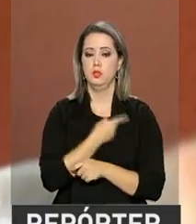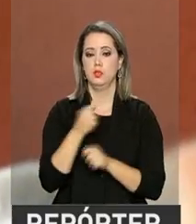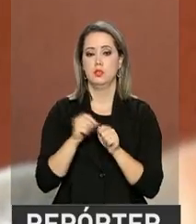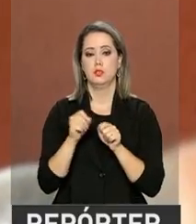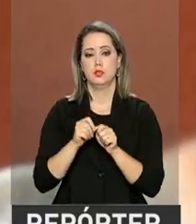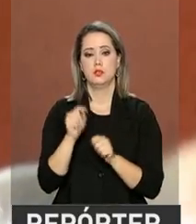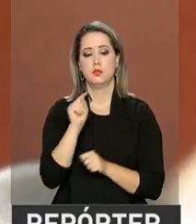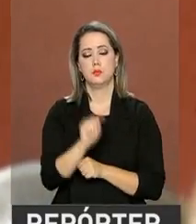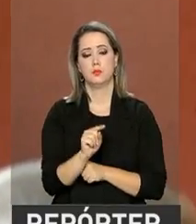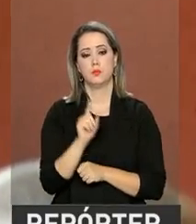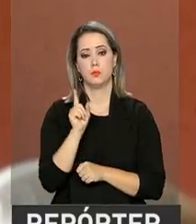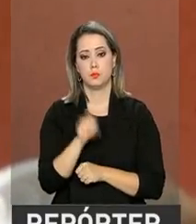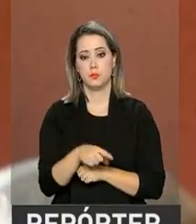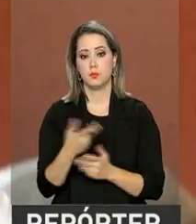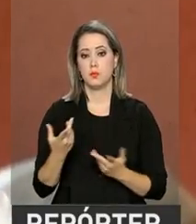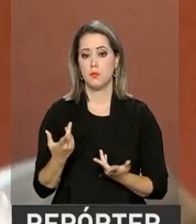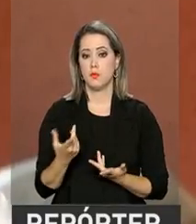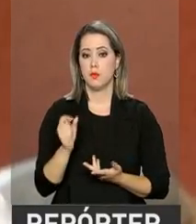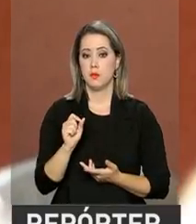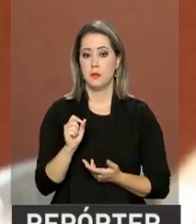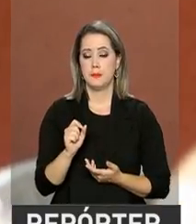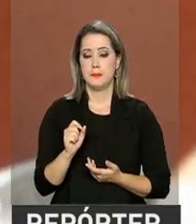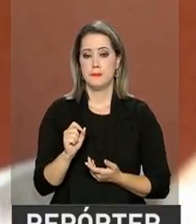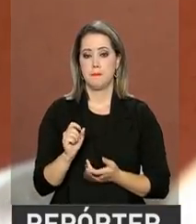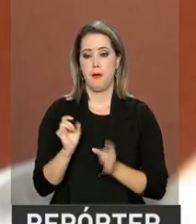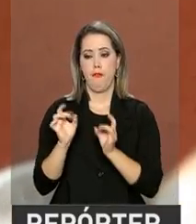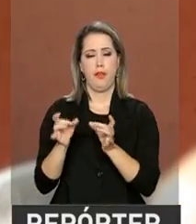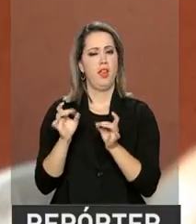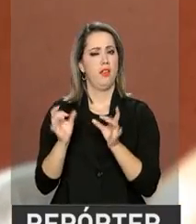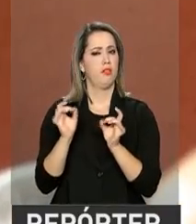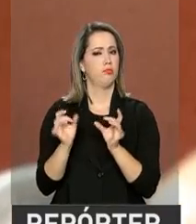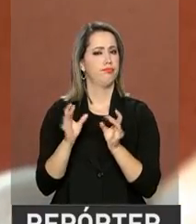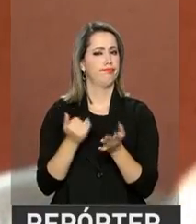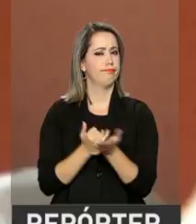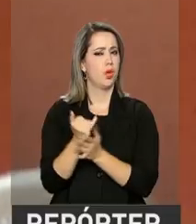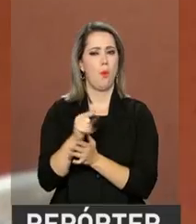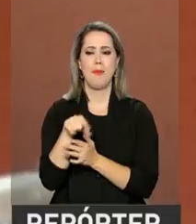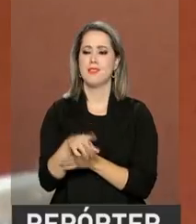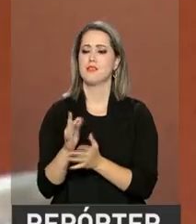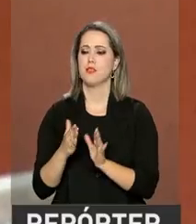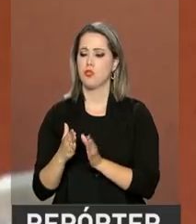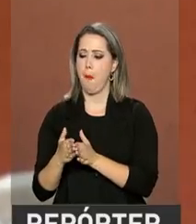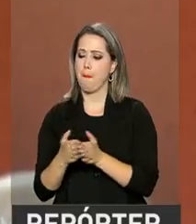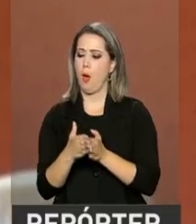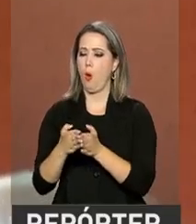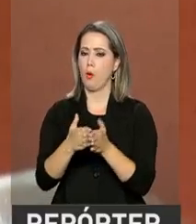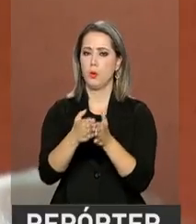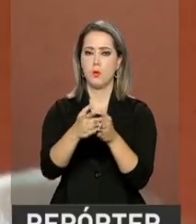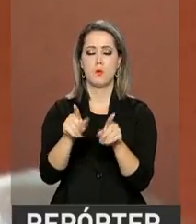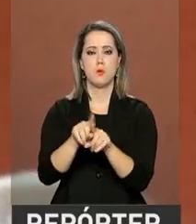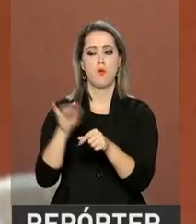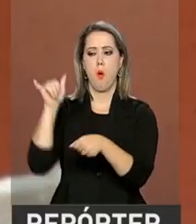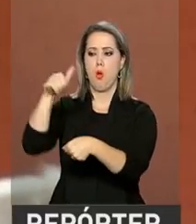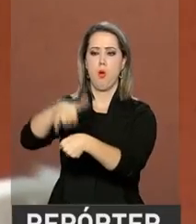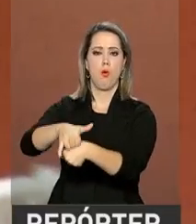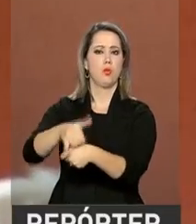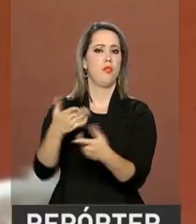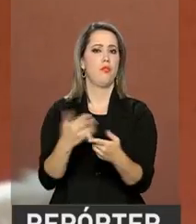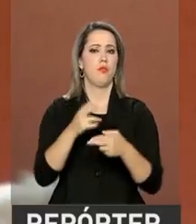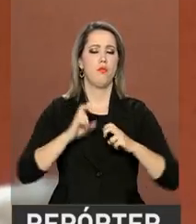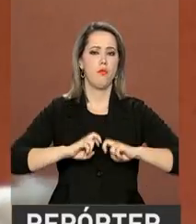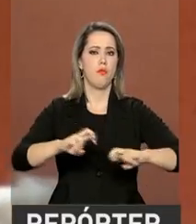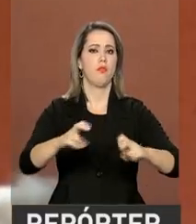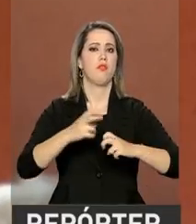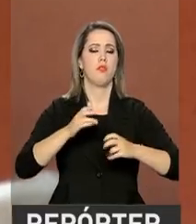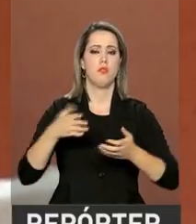nosso país esta estas concessões vão de portos rodovias é de campos de petróleo a